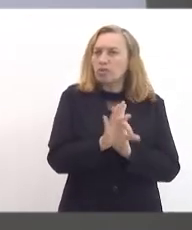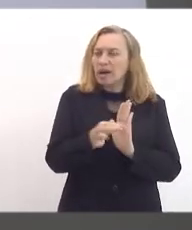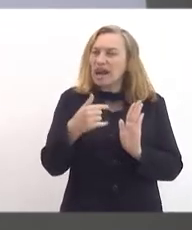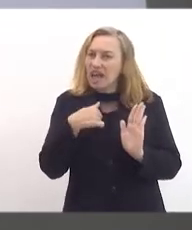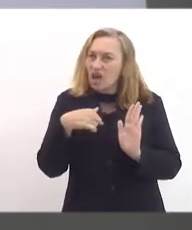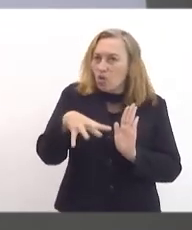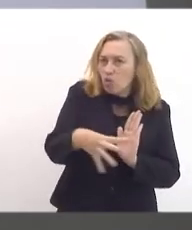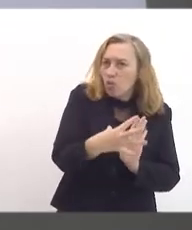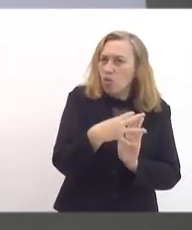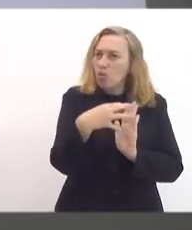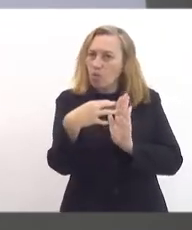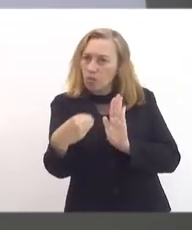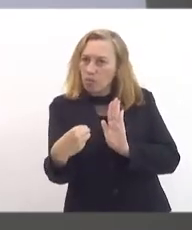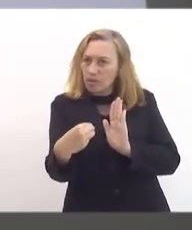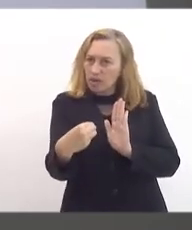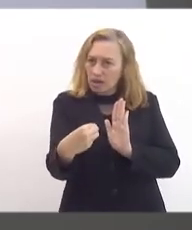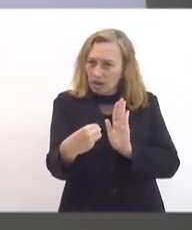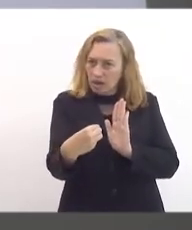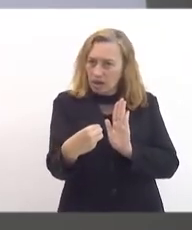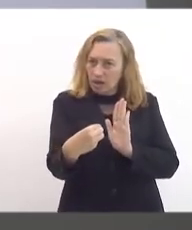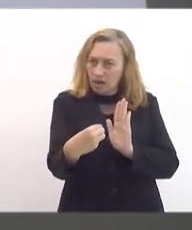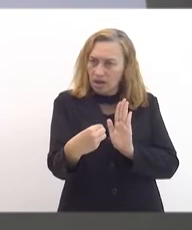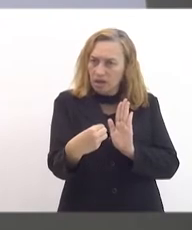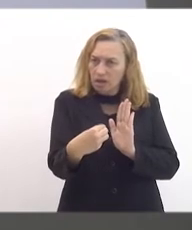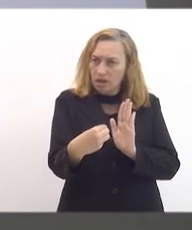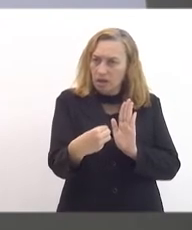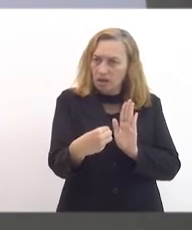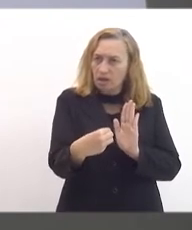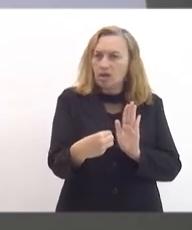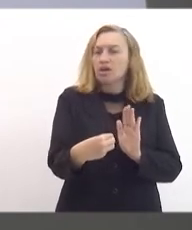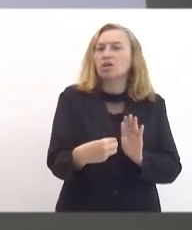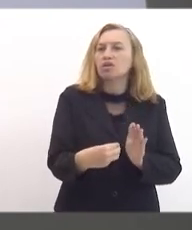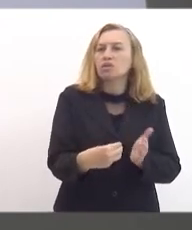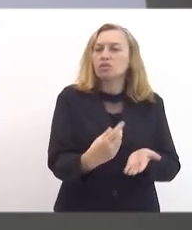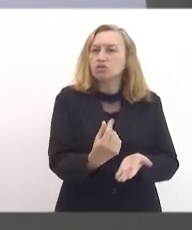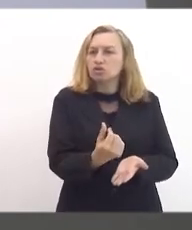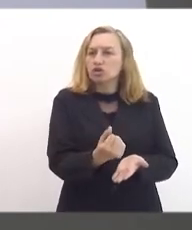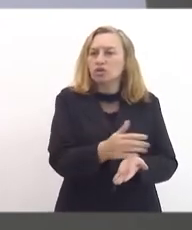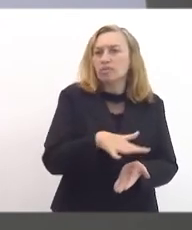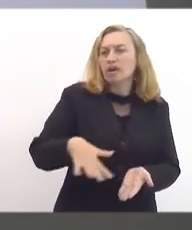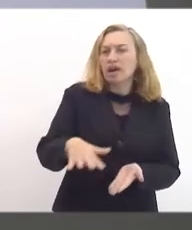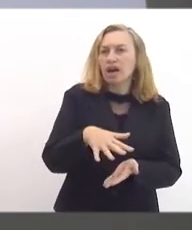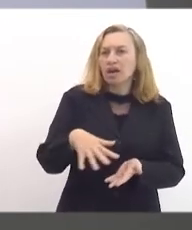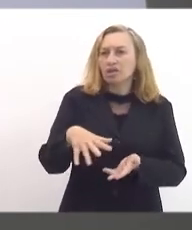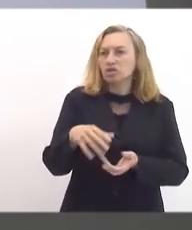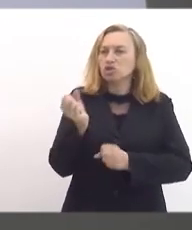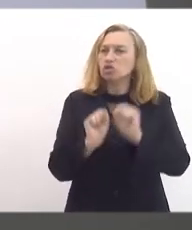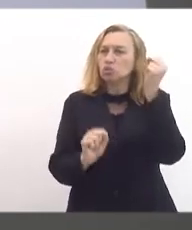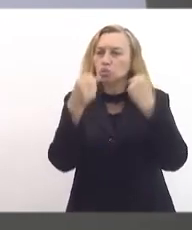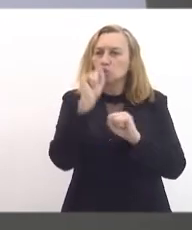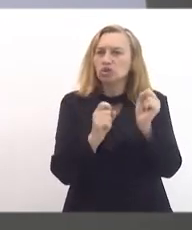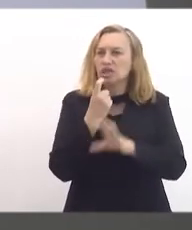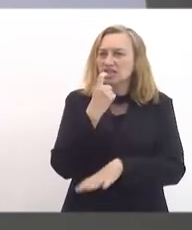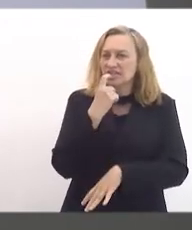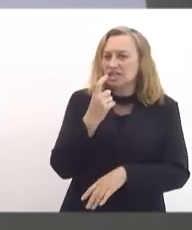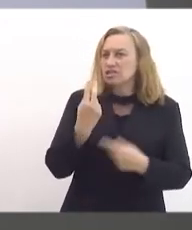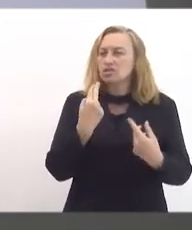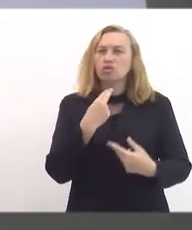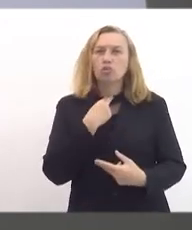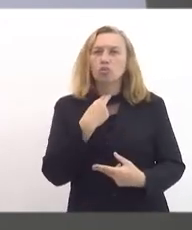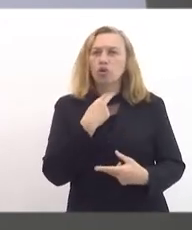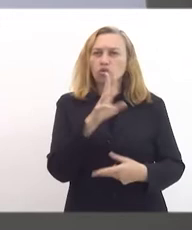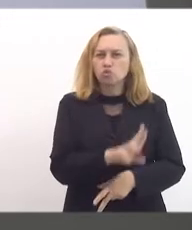copiar um benefício para o setor de um ducha plástica eu não posso utilizar A Regra geral que trata do